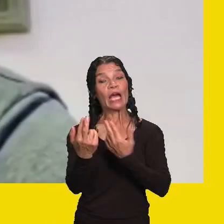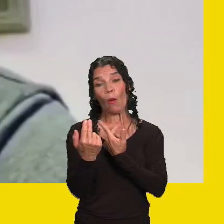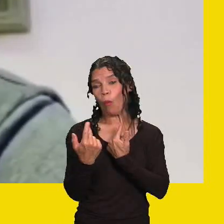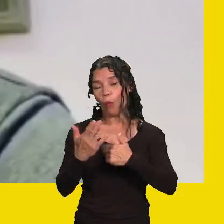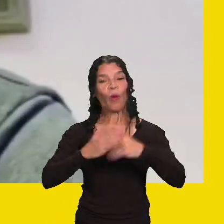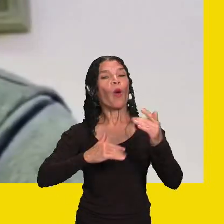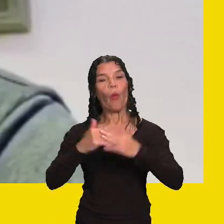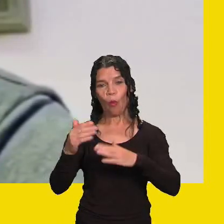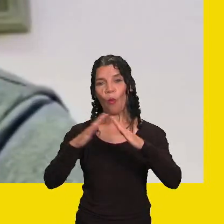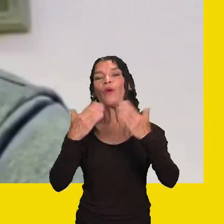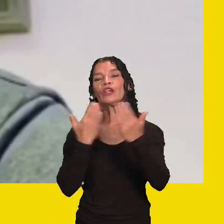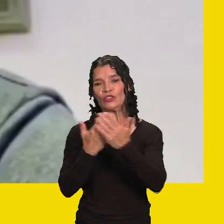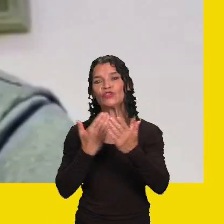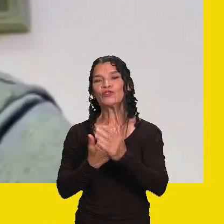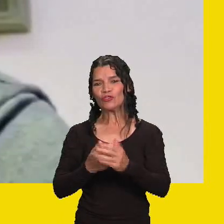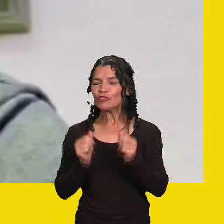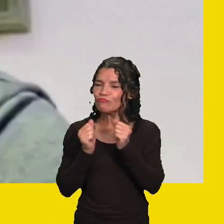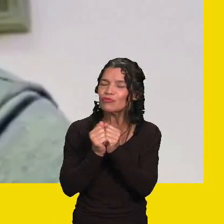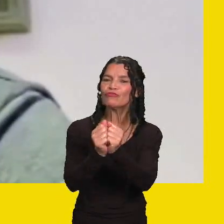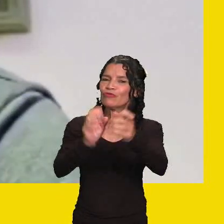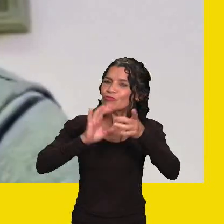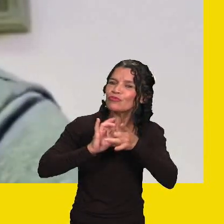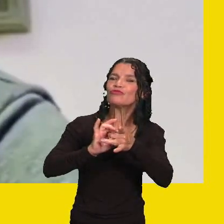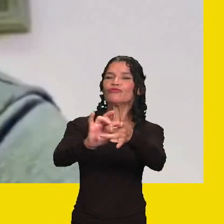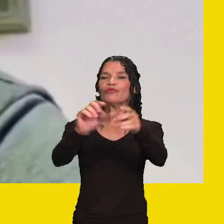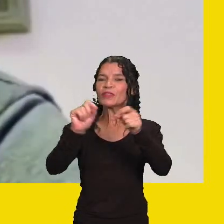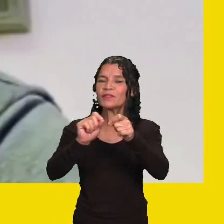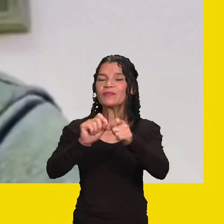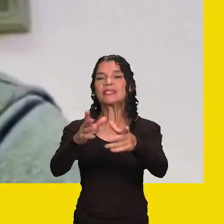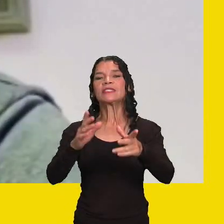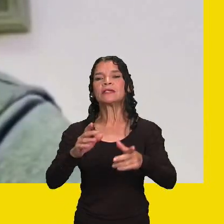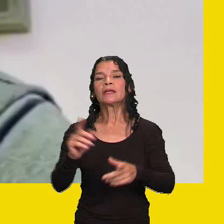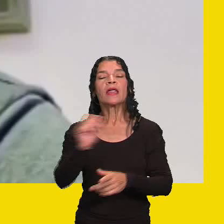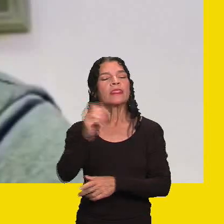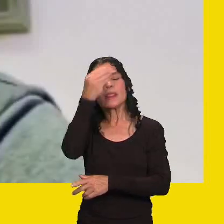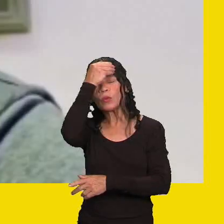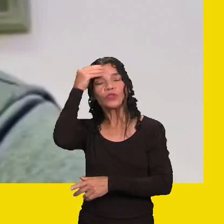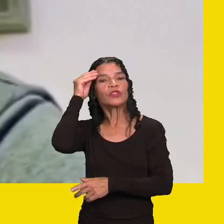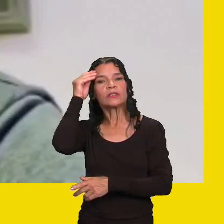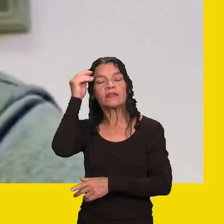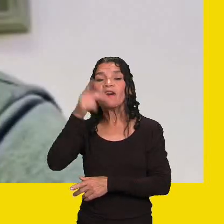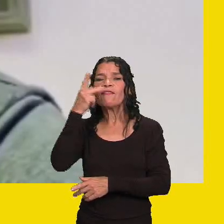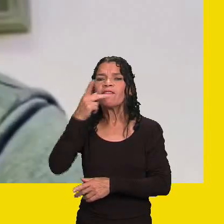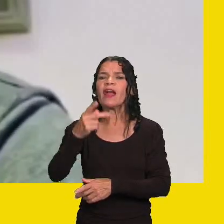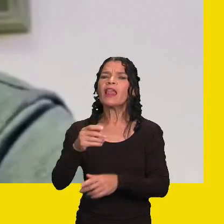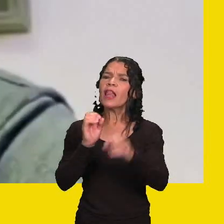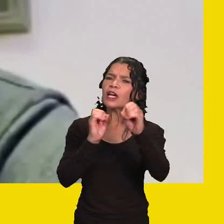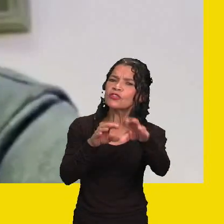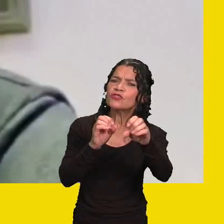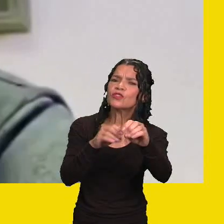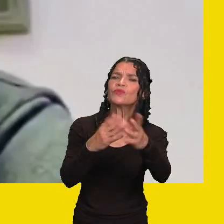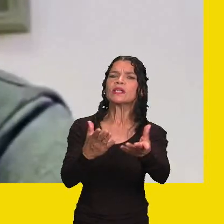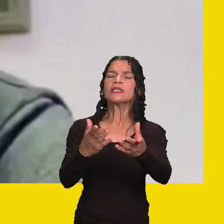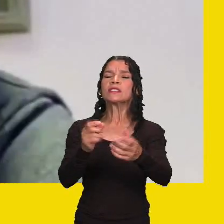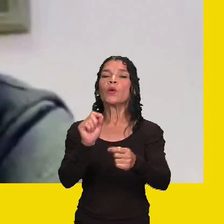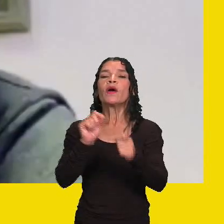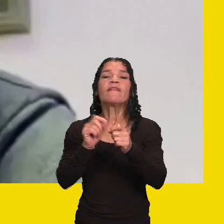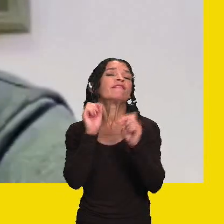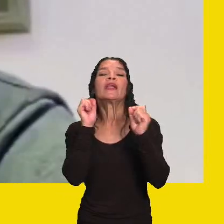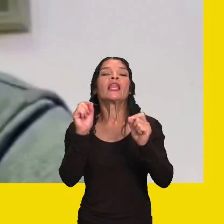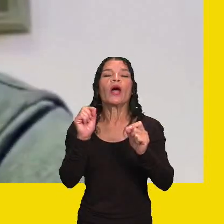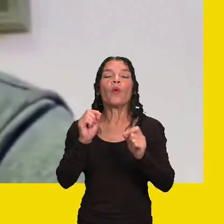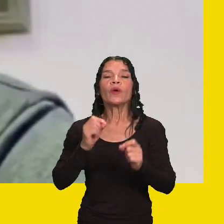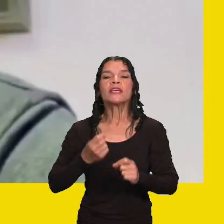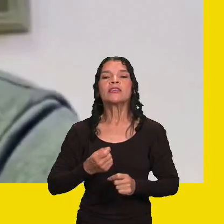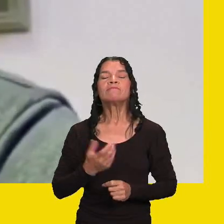e a gente vai caminhando junto e dando as mãos. E não esqueçam, né, falar de educação é falar de um ato de amor aos homens, como